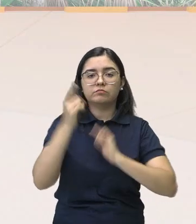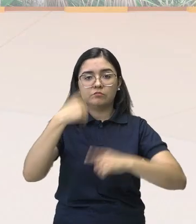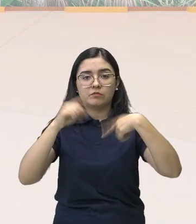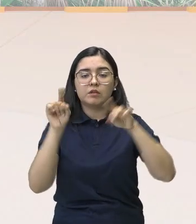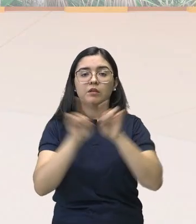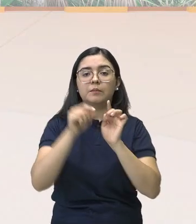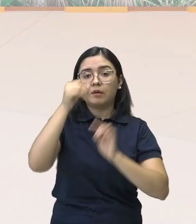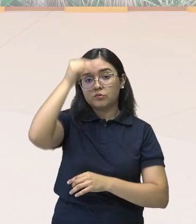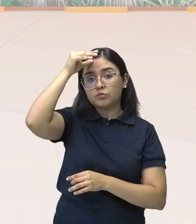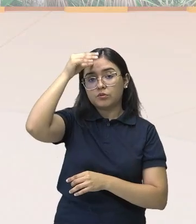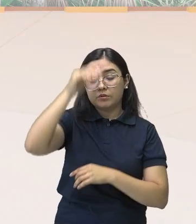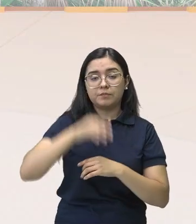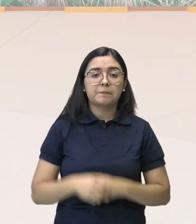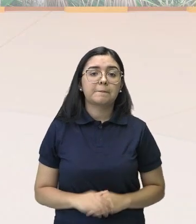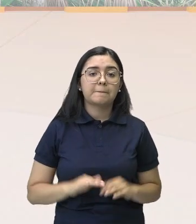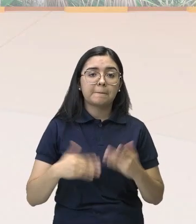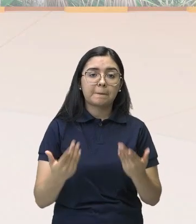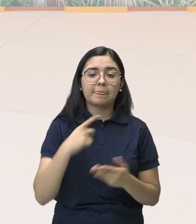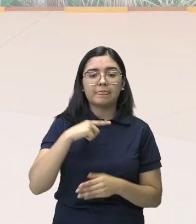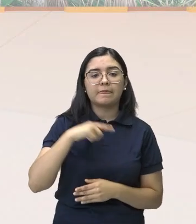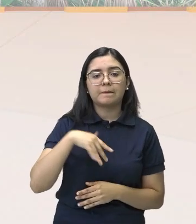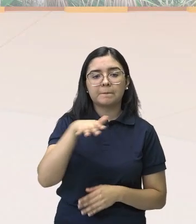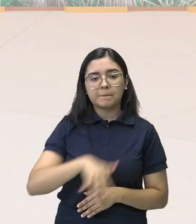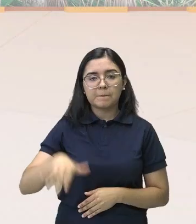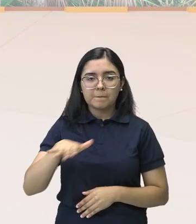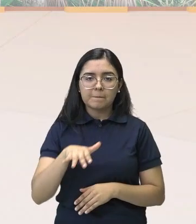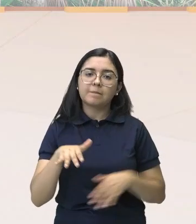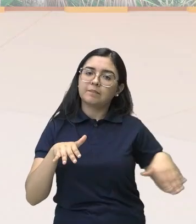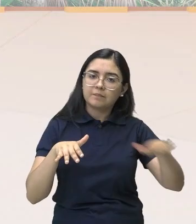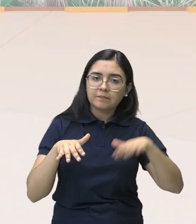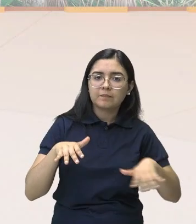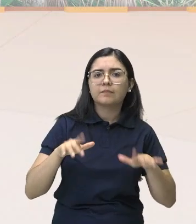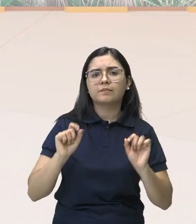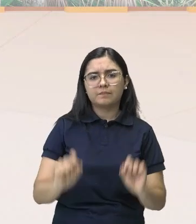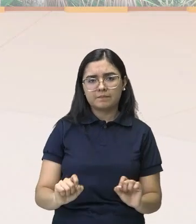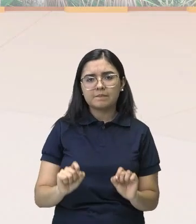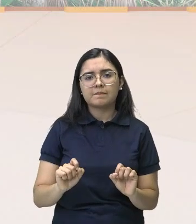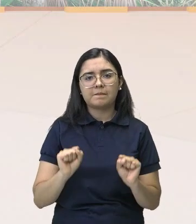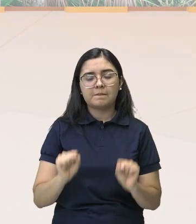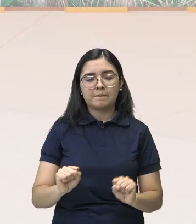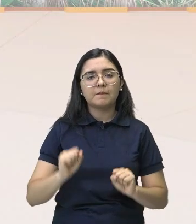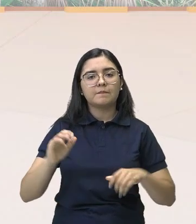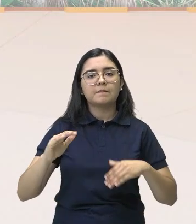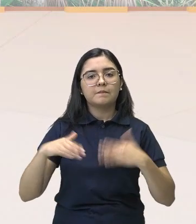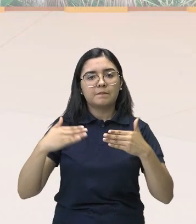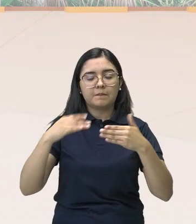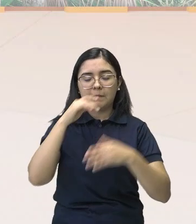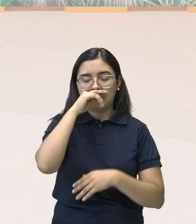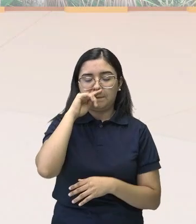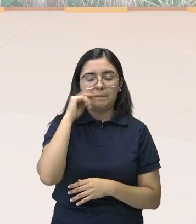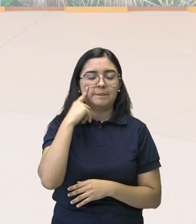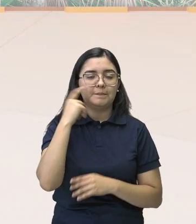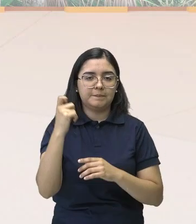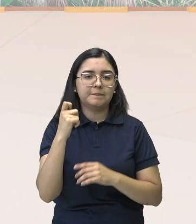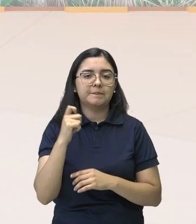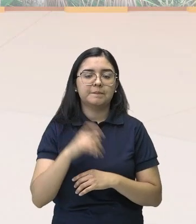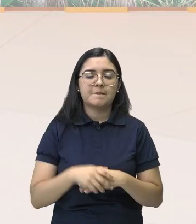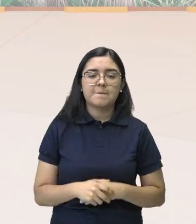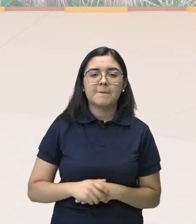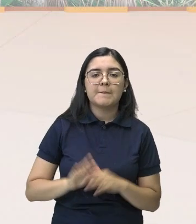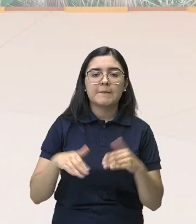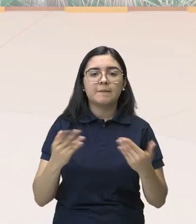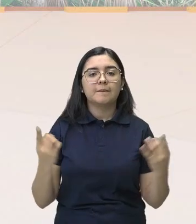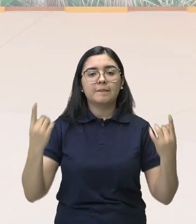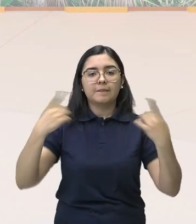de conhecimento, tanto de um lado quanto de outro, elas também vão crescendo. É interessante como